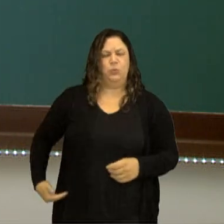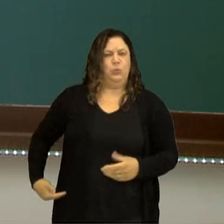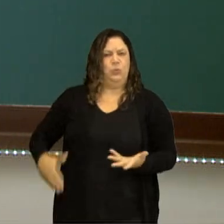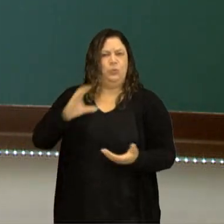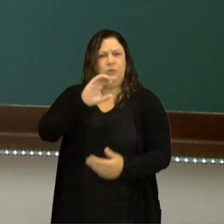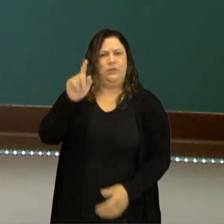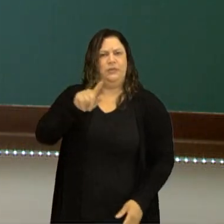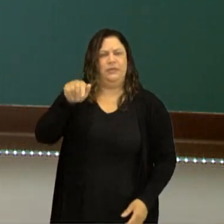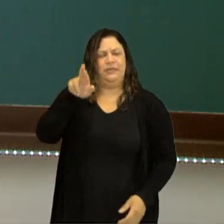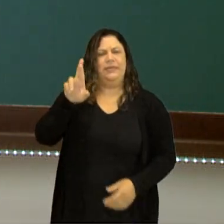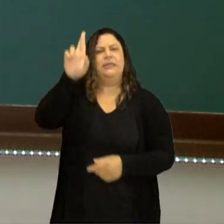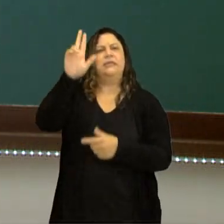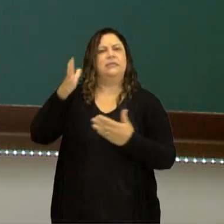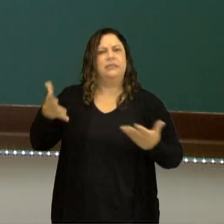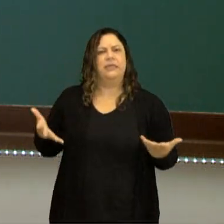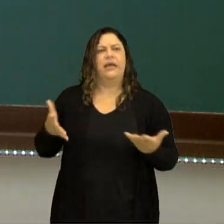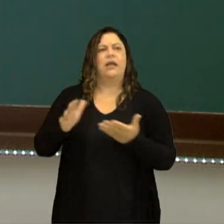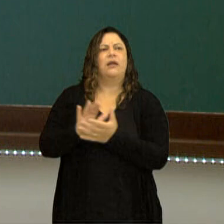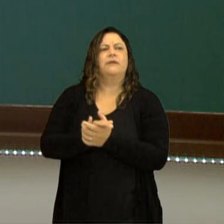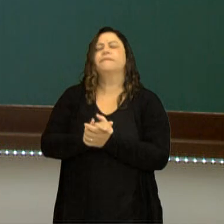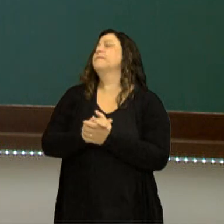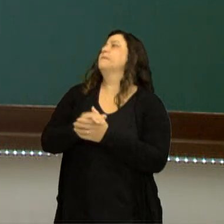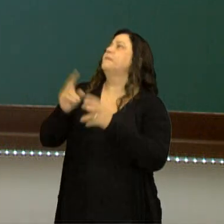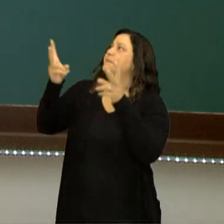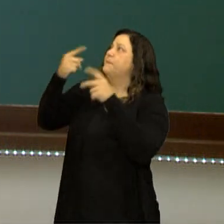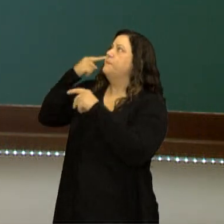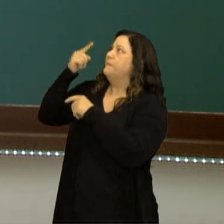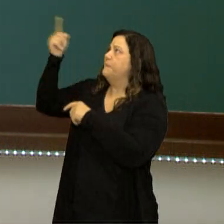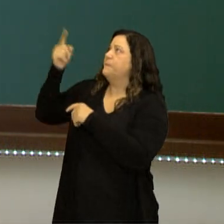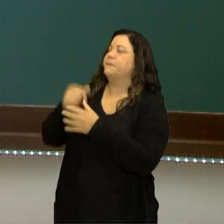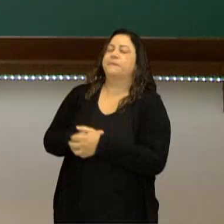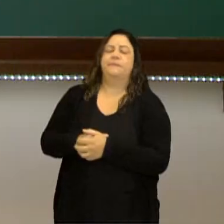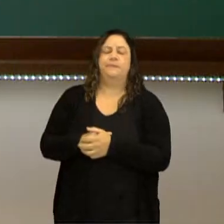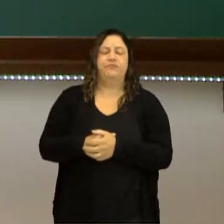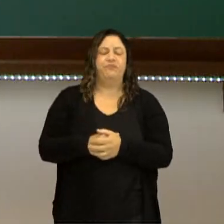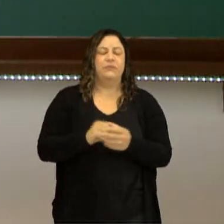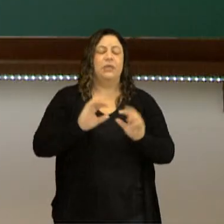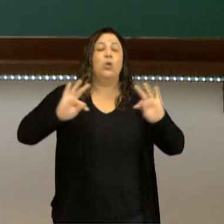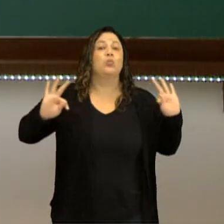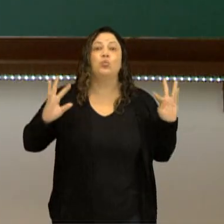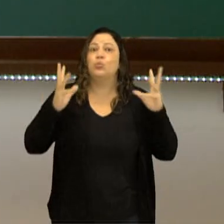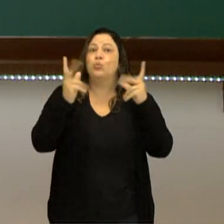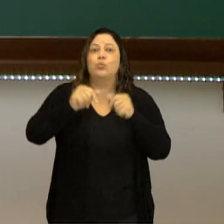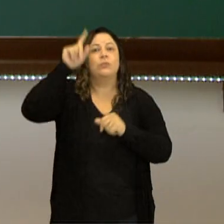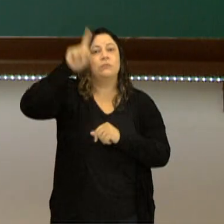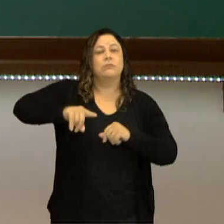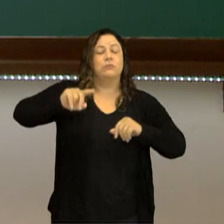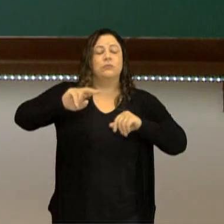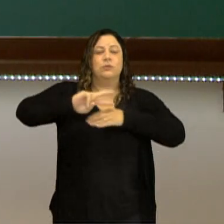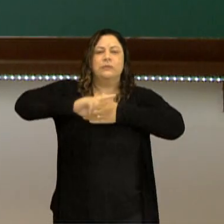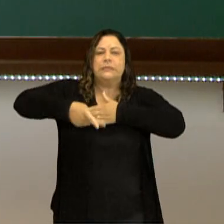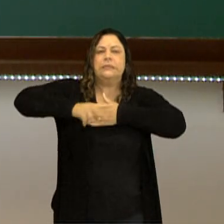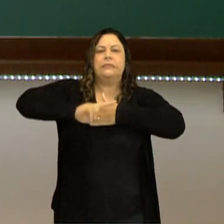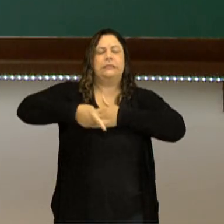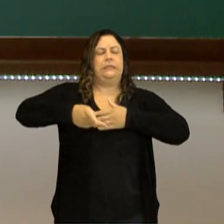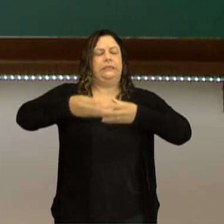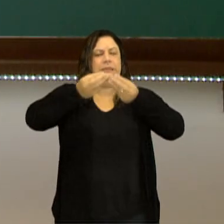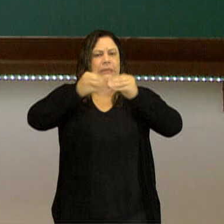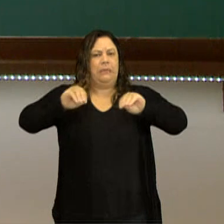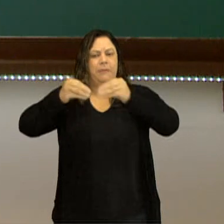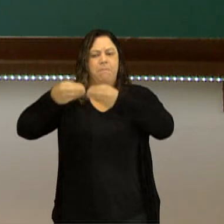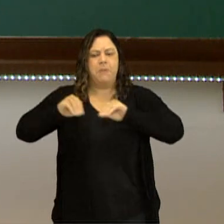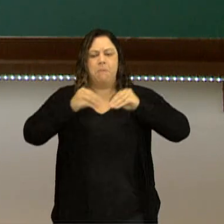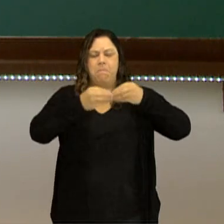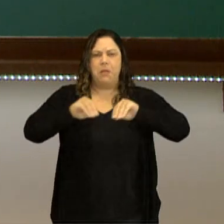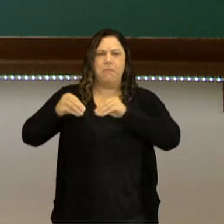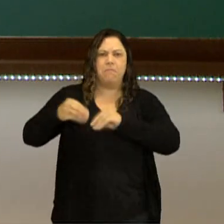II. Bom, devido a todas essas insatisfações que vão ocorrer no Domingo Sangrento, aliás,